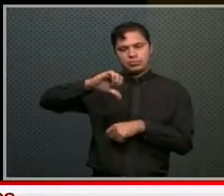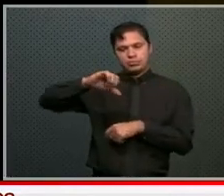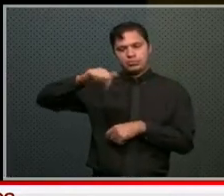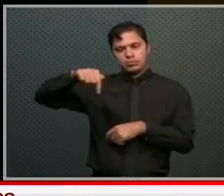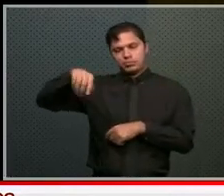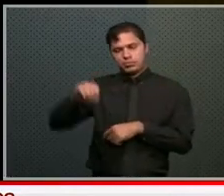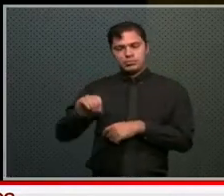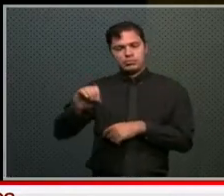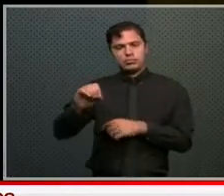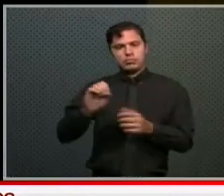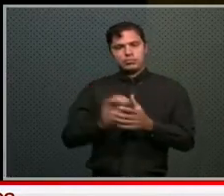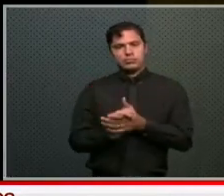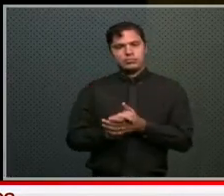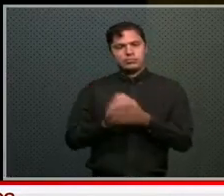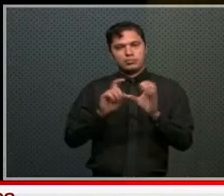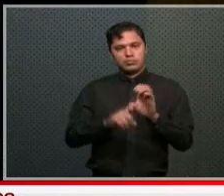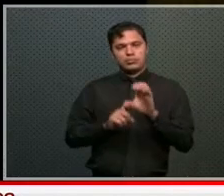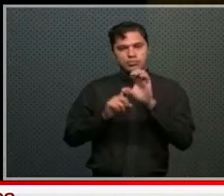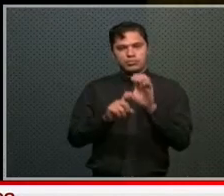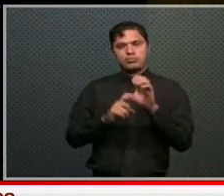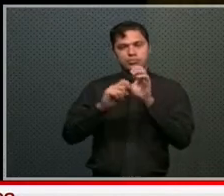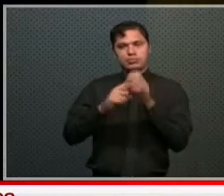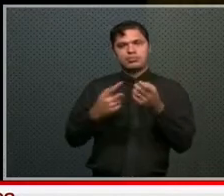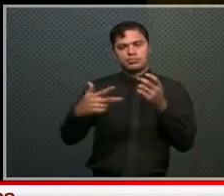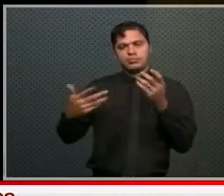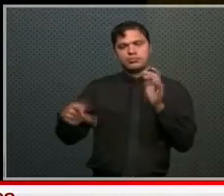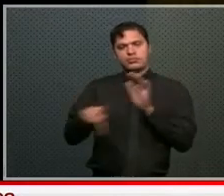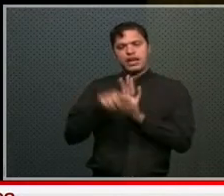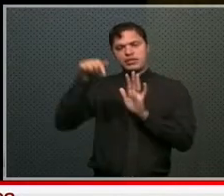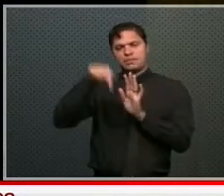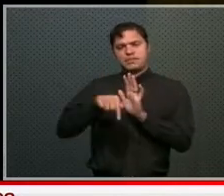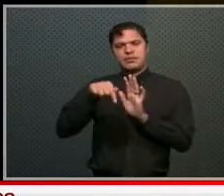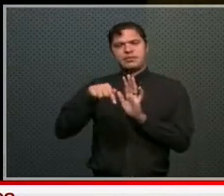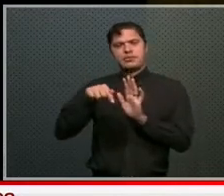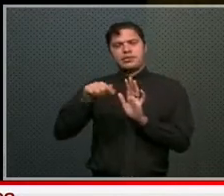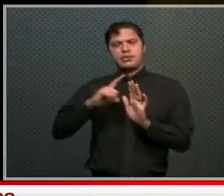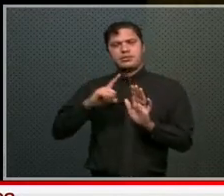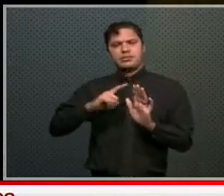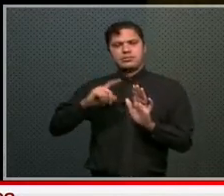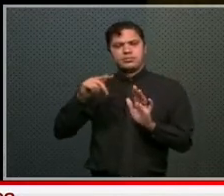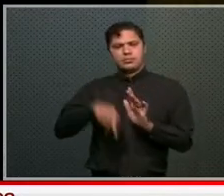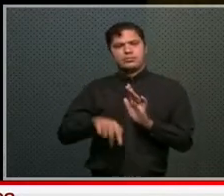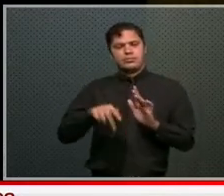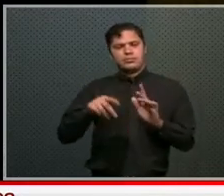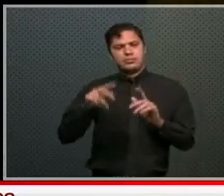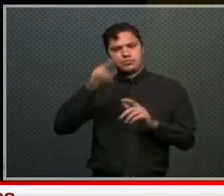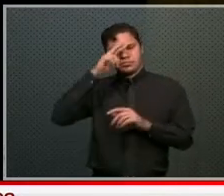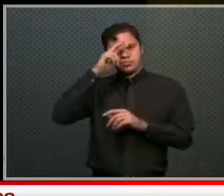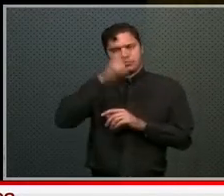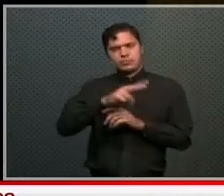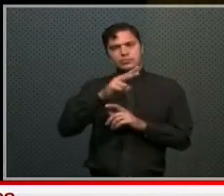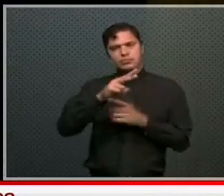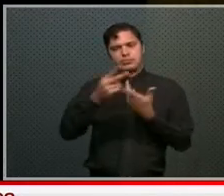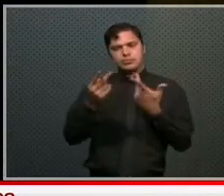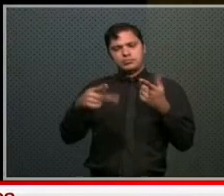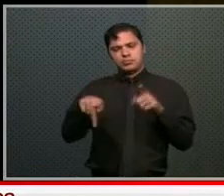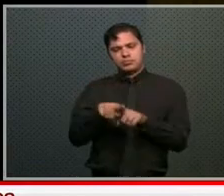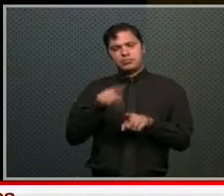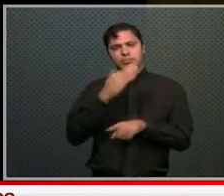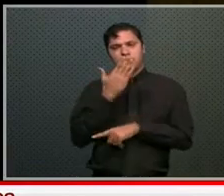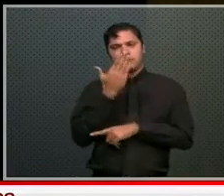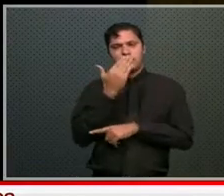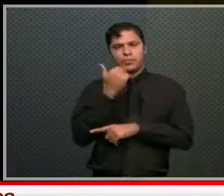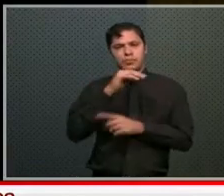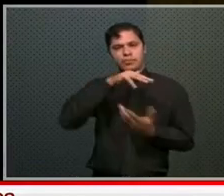Totalmente Dependente de alimentos oriundos e outros países para uma das maiores forças alimentares